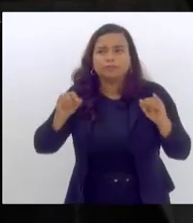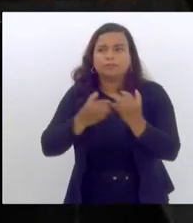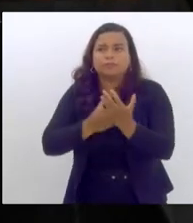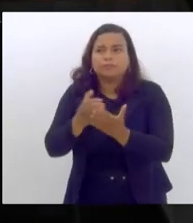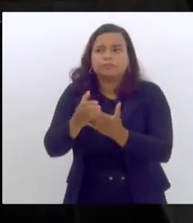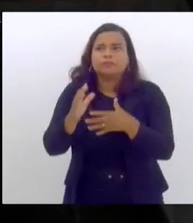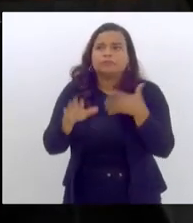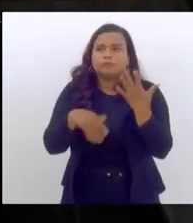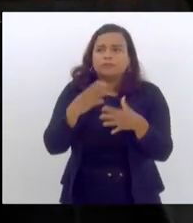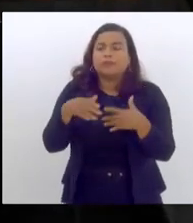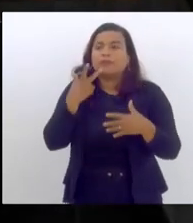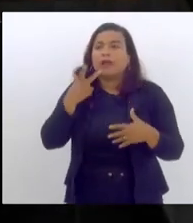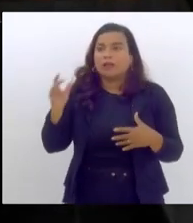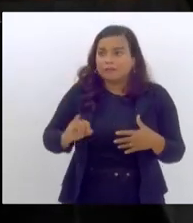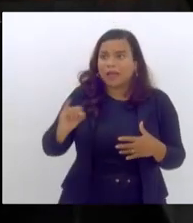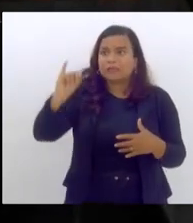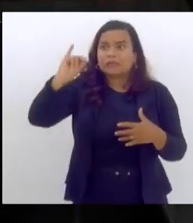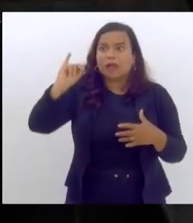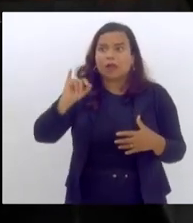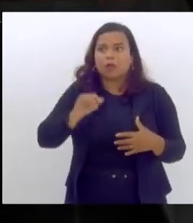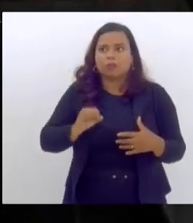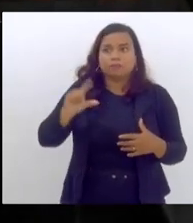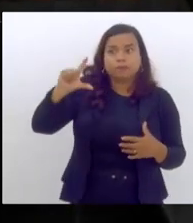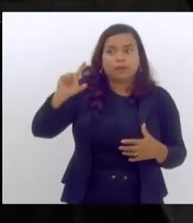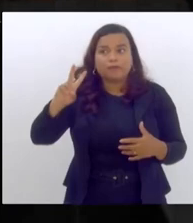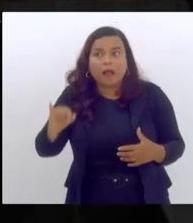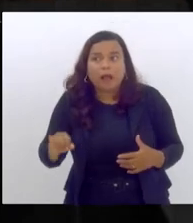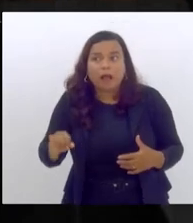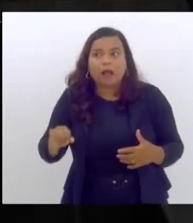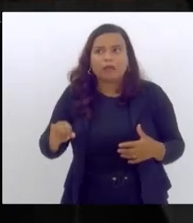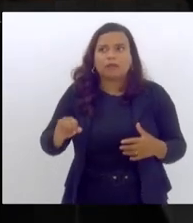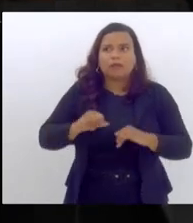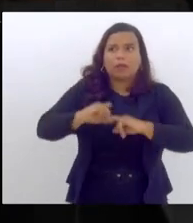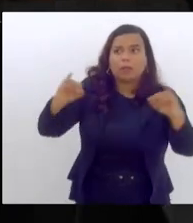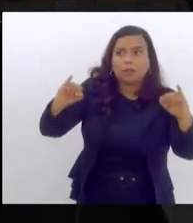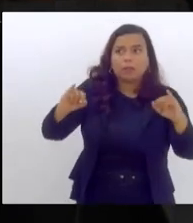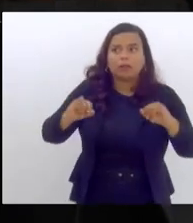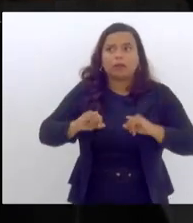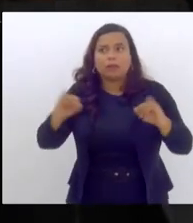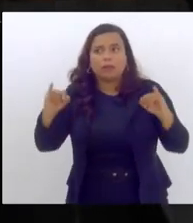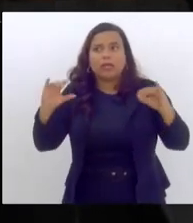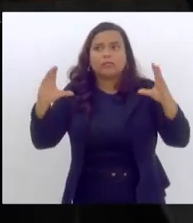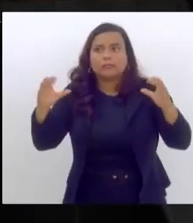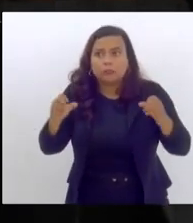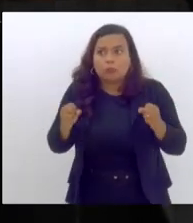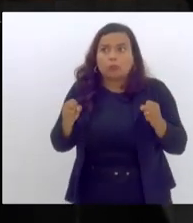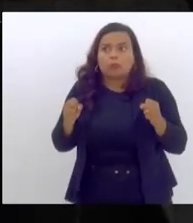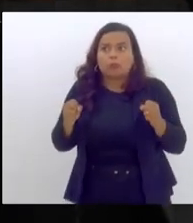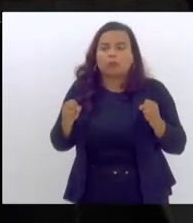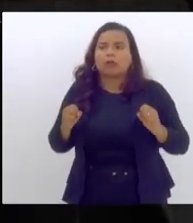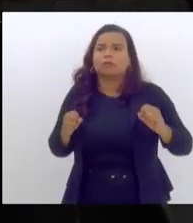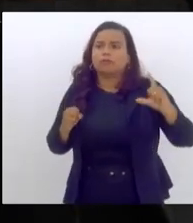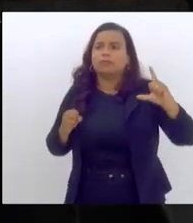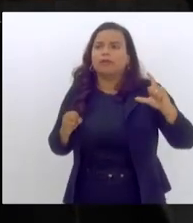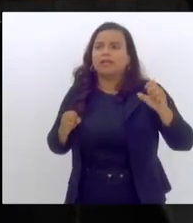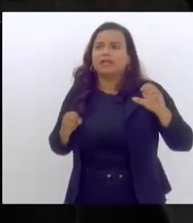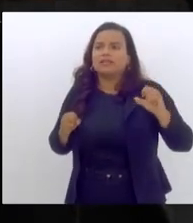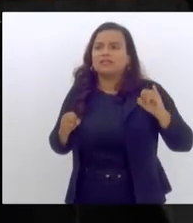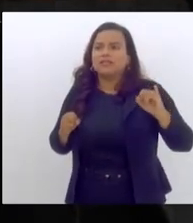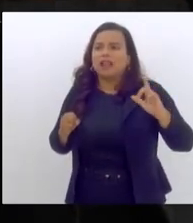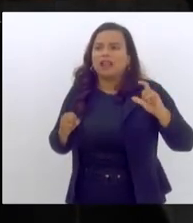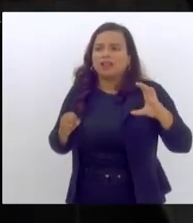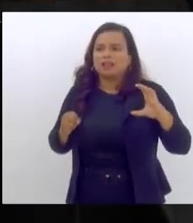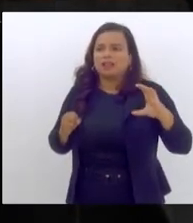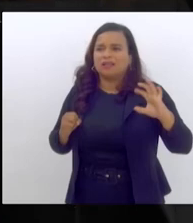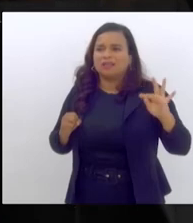a inflação vai aumentar. Vamos contar a inflação. Aumenta a taxa Selic.